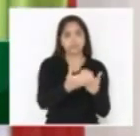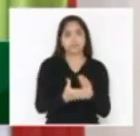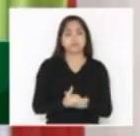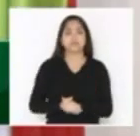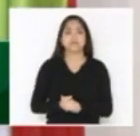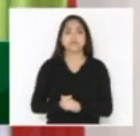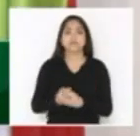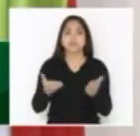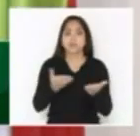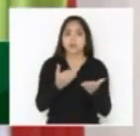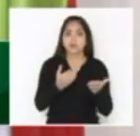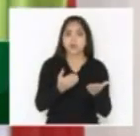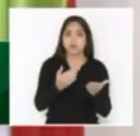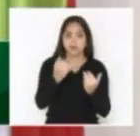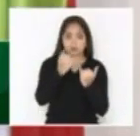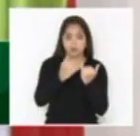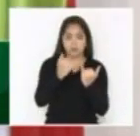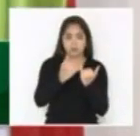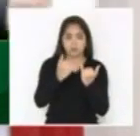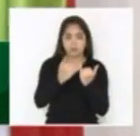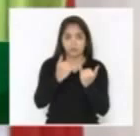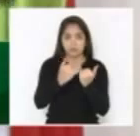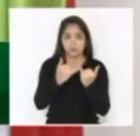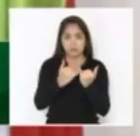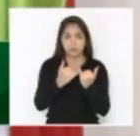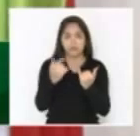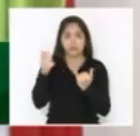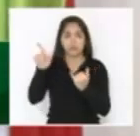passo o restante do tempo do nosso partido para que o nosso